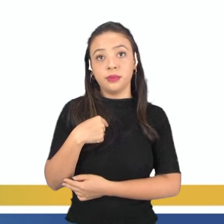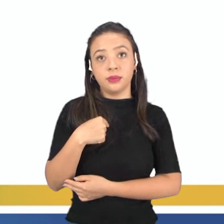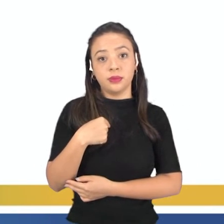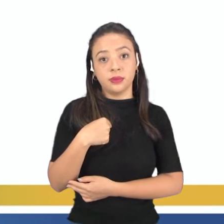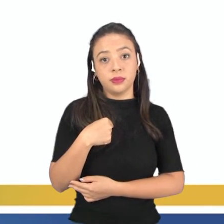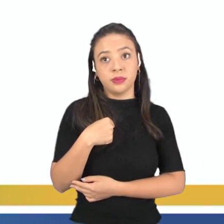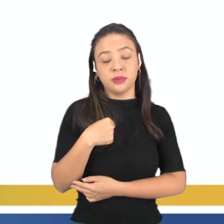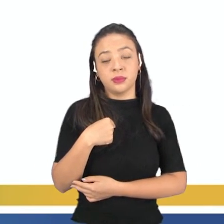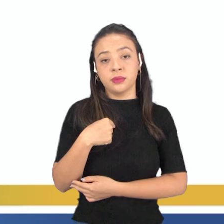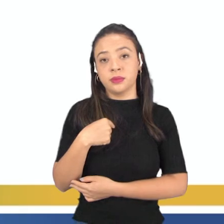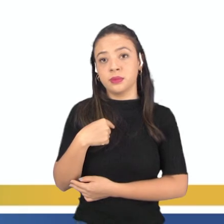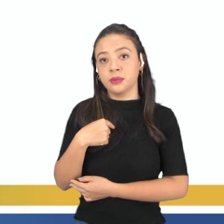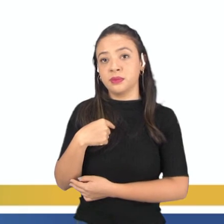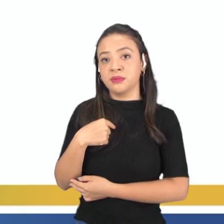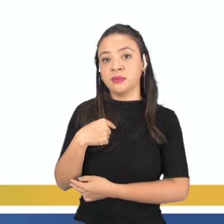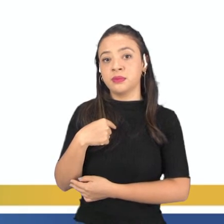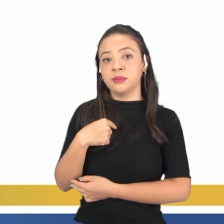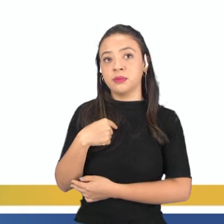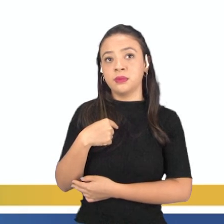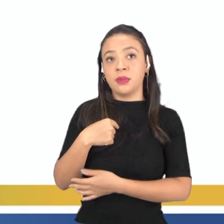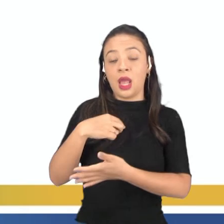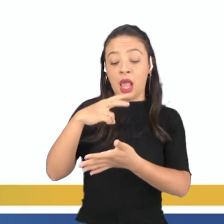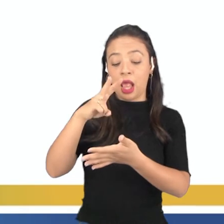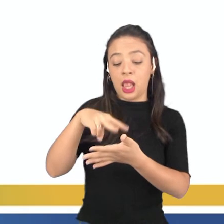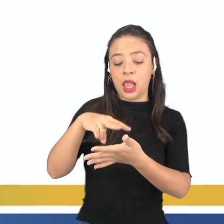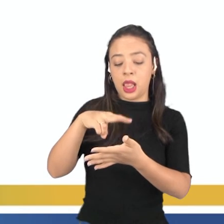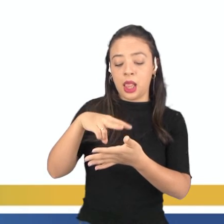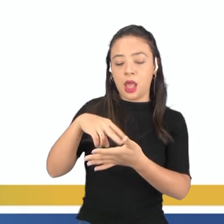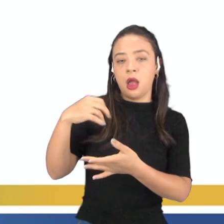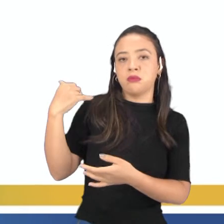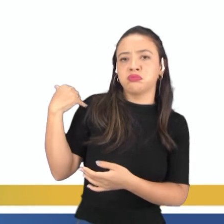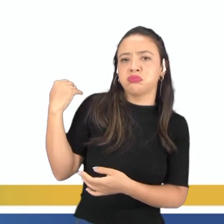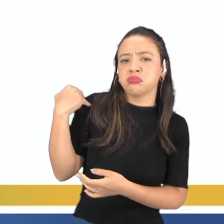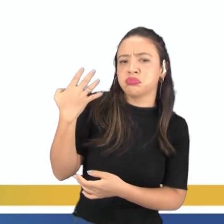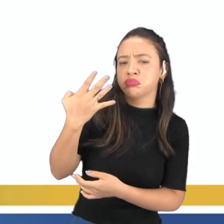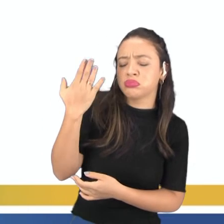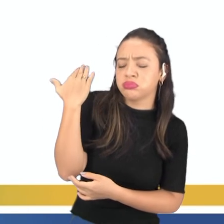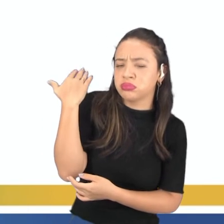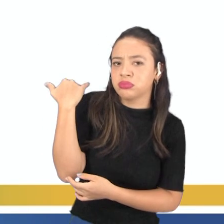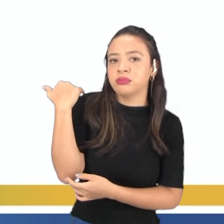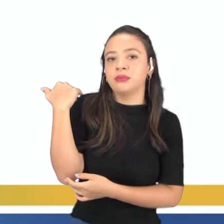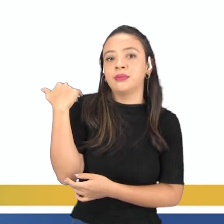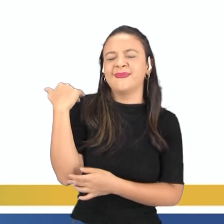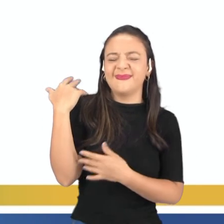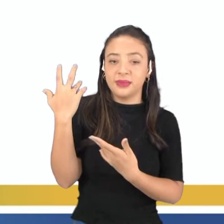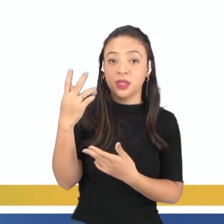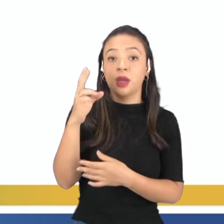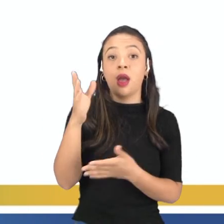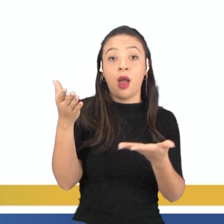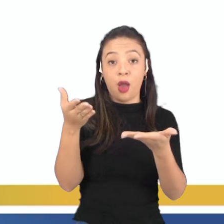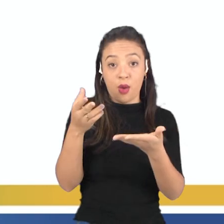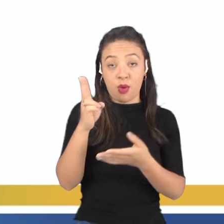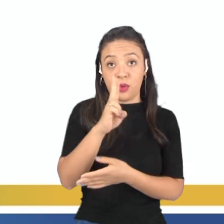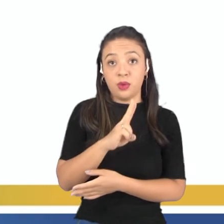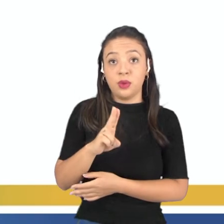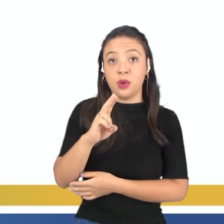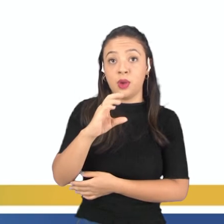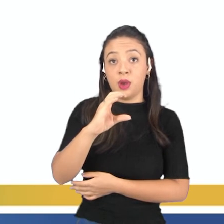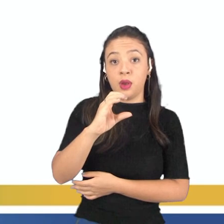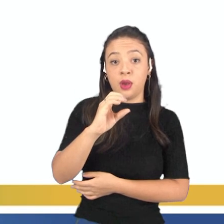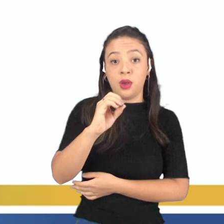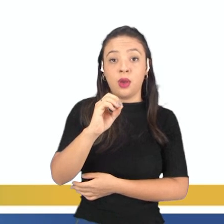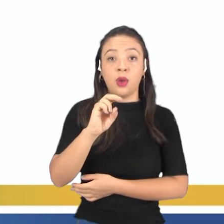years old. Eu ler quando eu tinha 4 anos de idade. E agora a gente vai usar o could